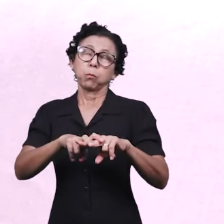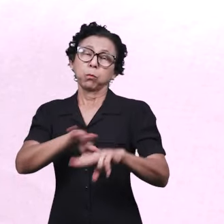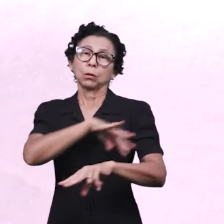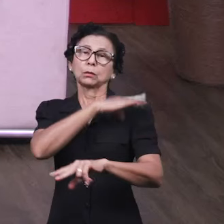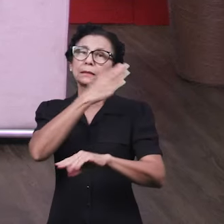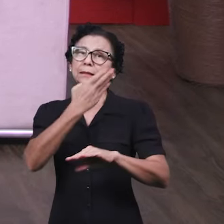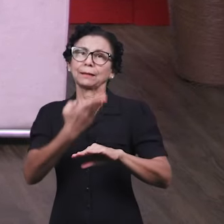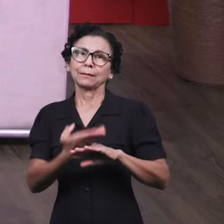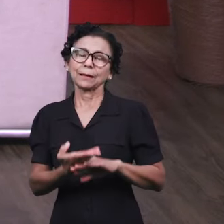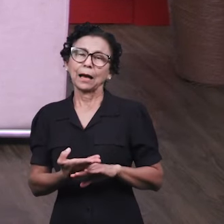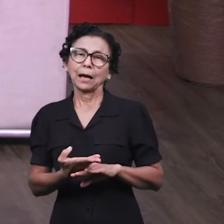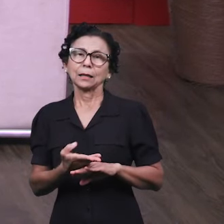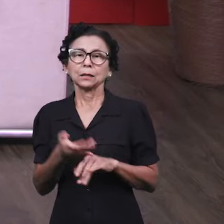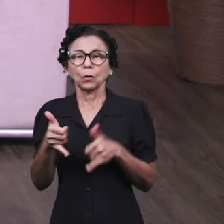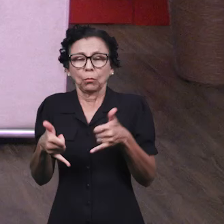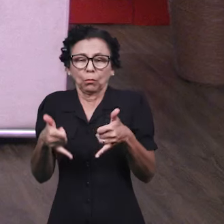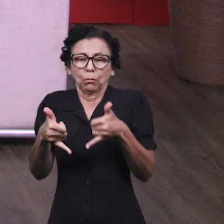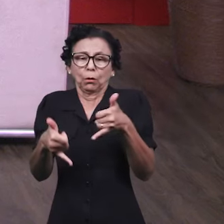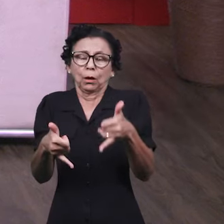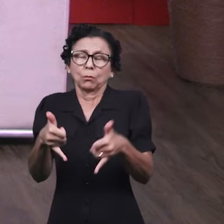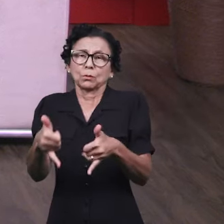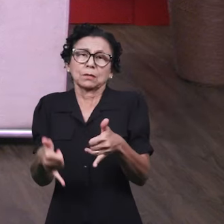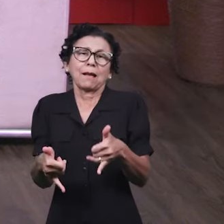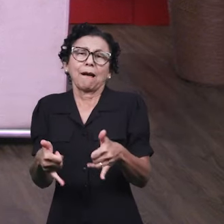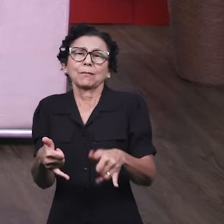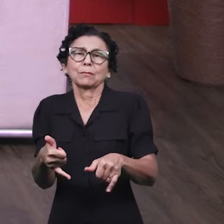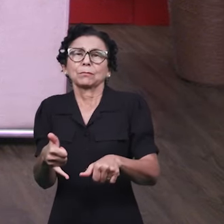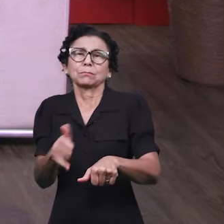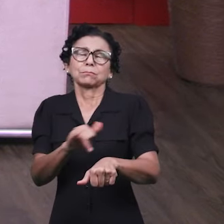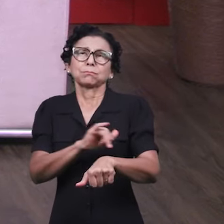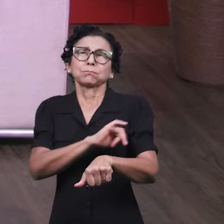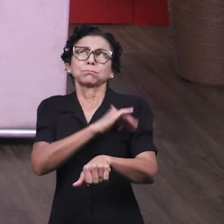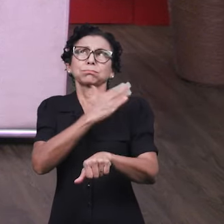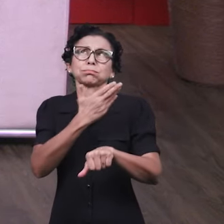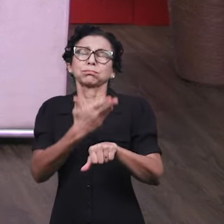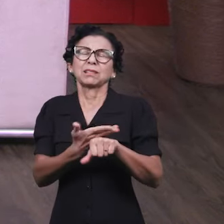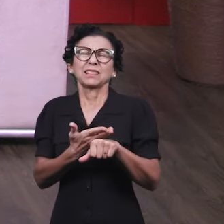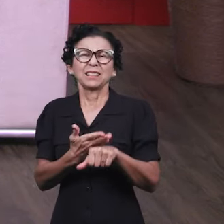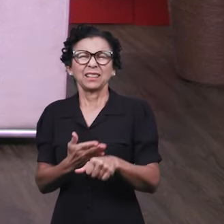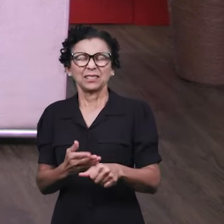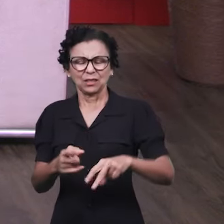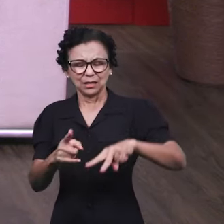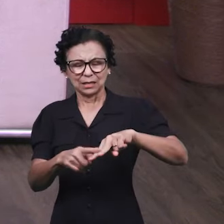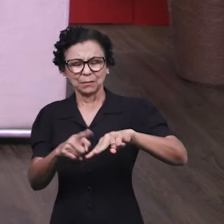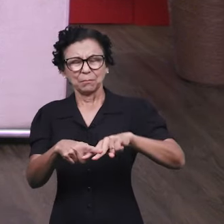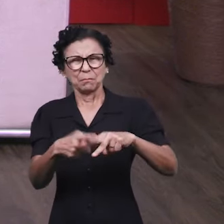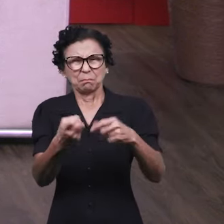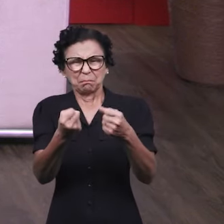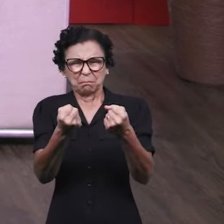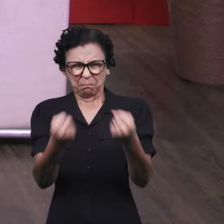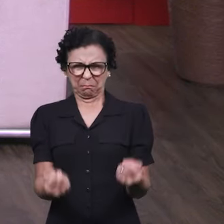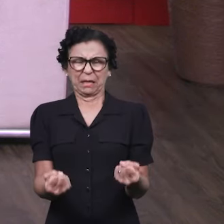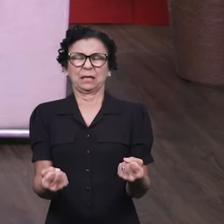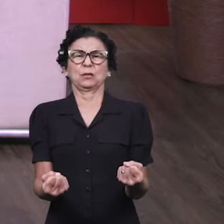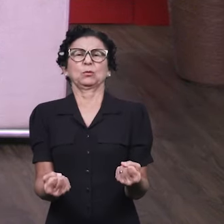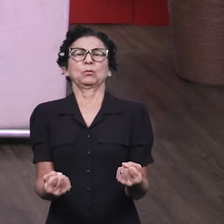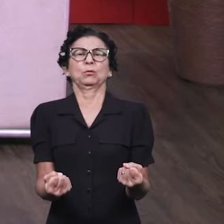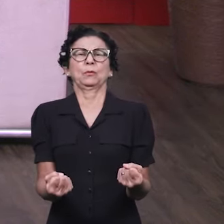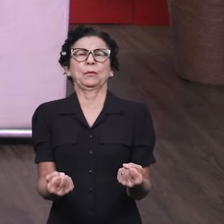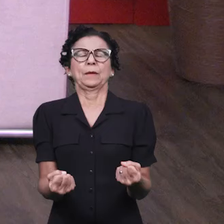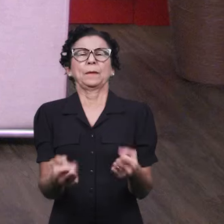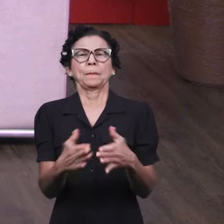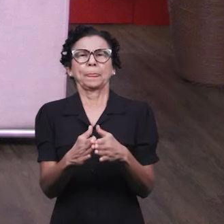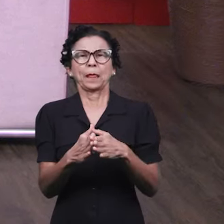inadequado calçado inadequado e sentir essa sensação de peso nas pernas e o acúmulo de gordura nos